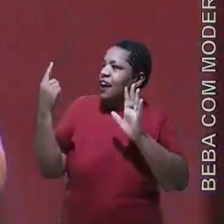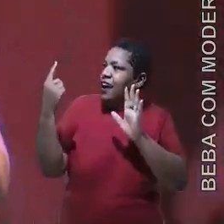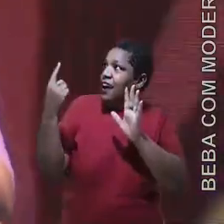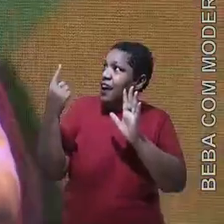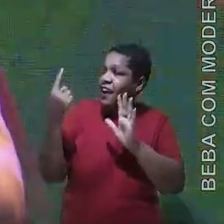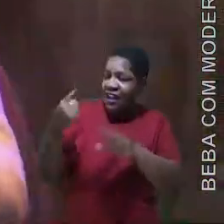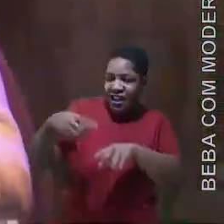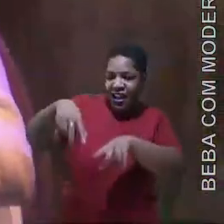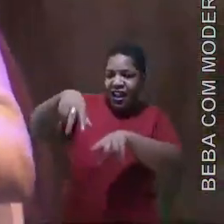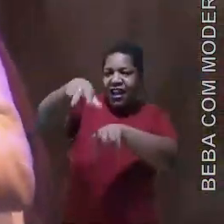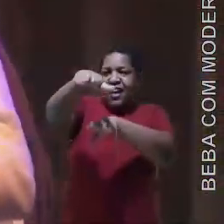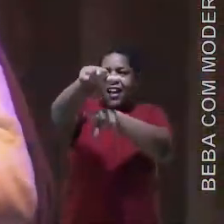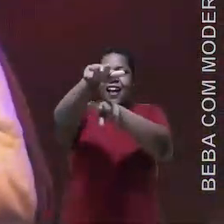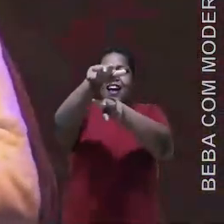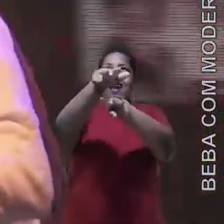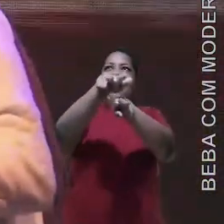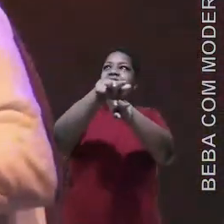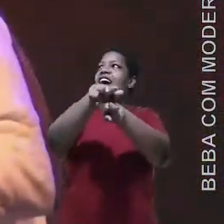aproximada